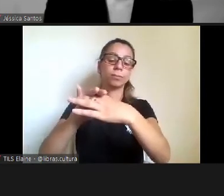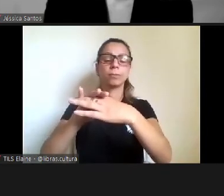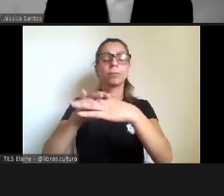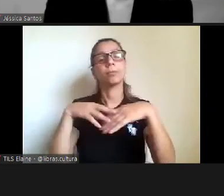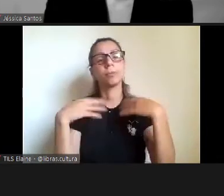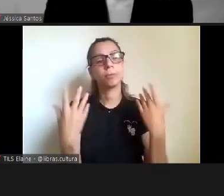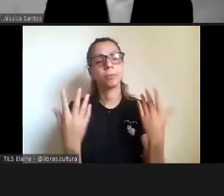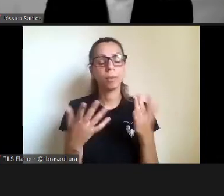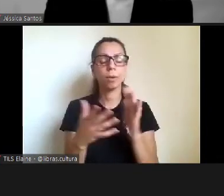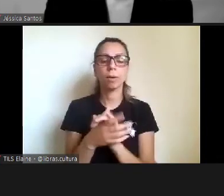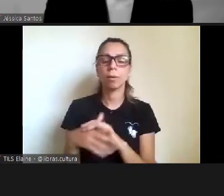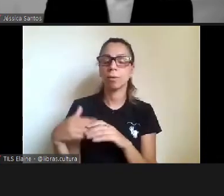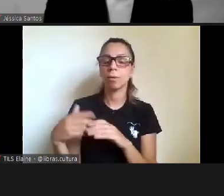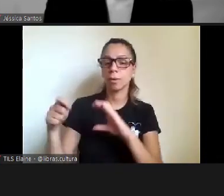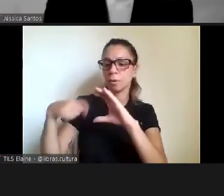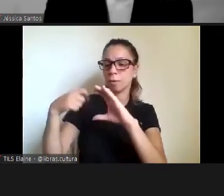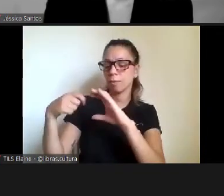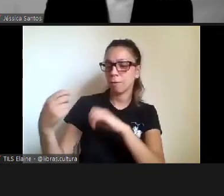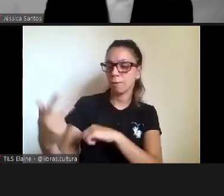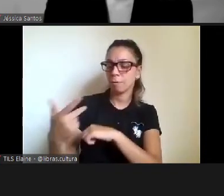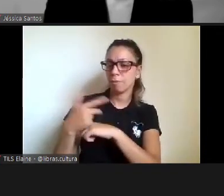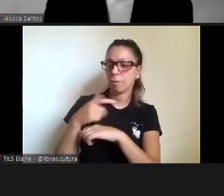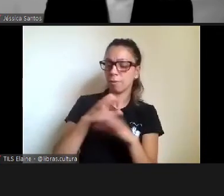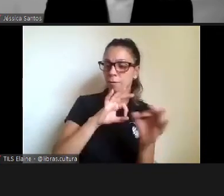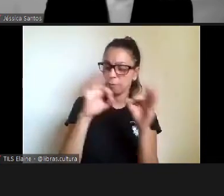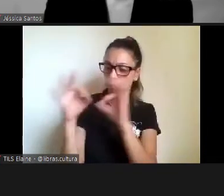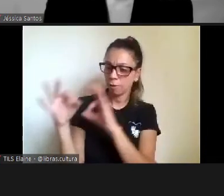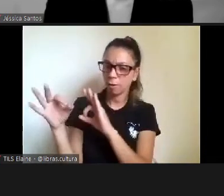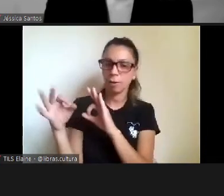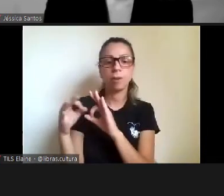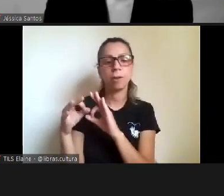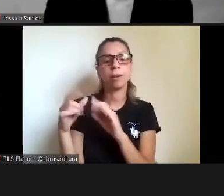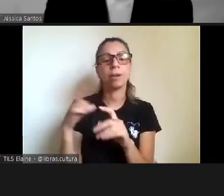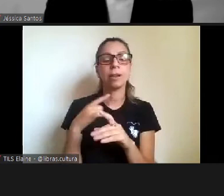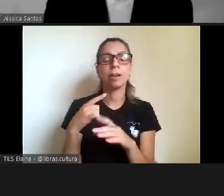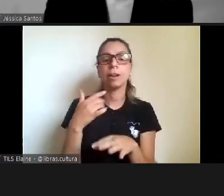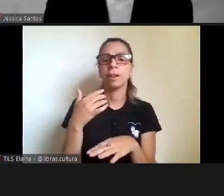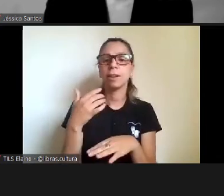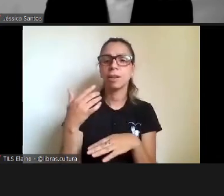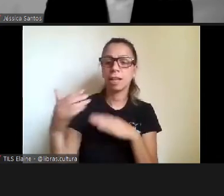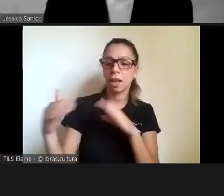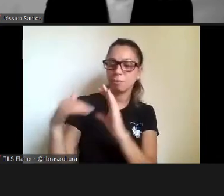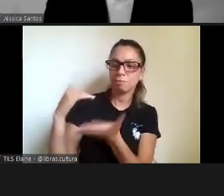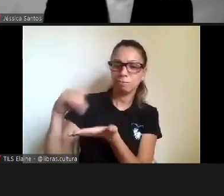exibi o vídeo, foi bem interessante, eu recebi um monte de mensagens.